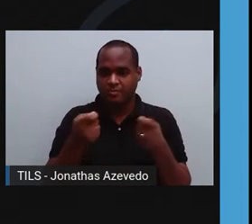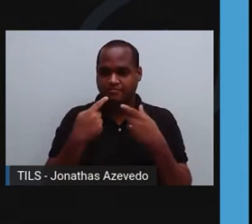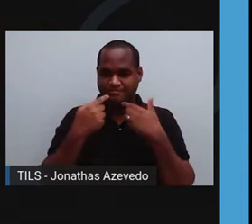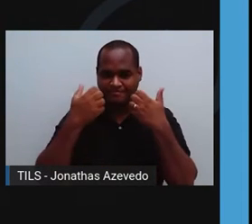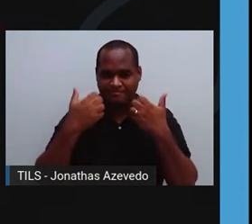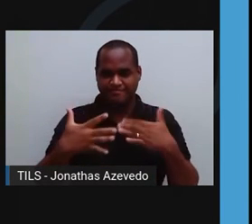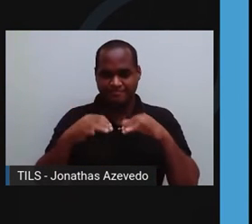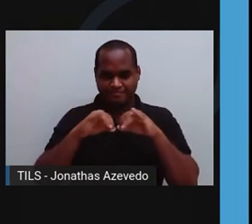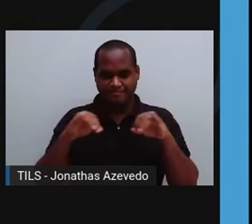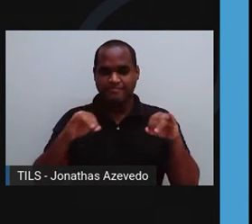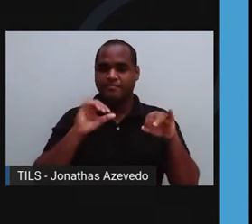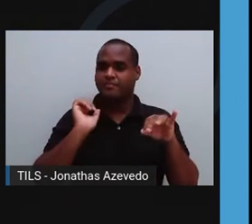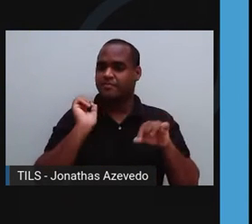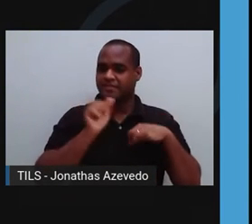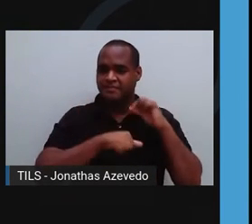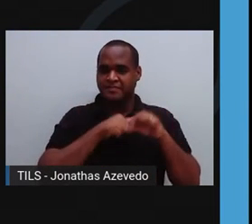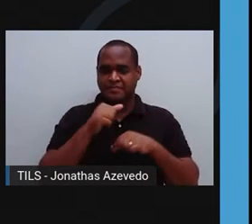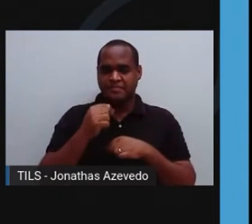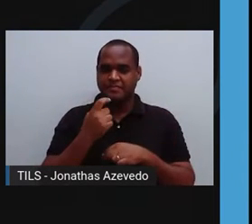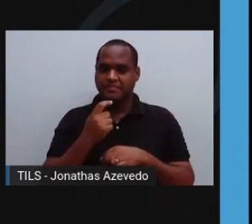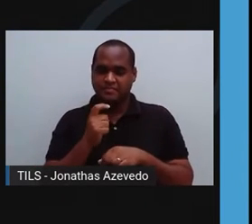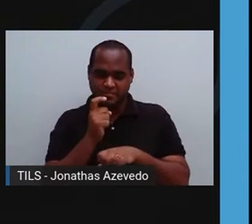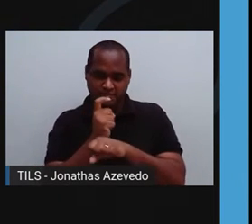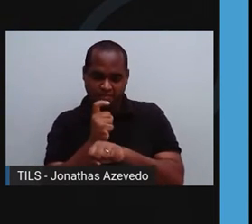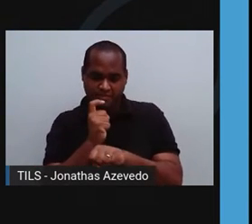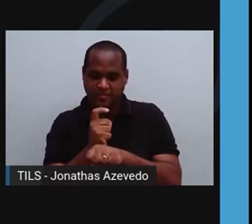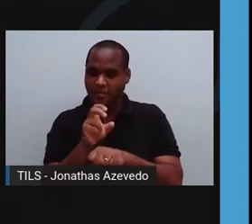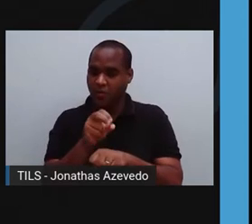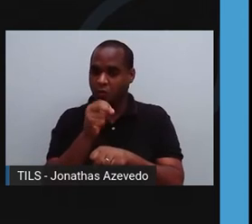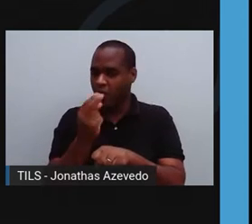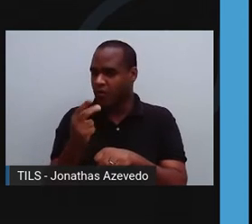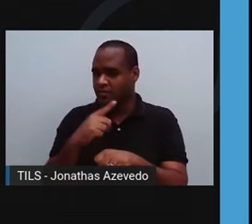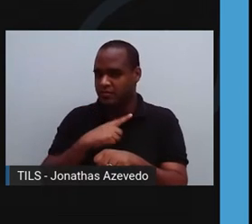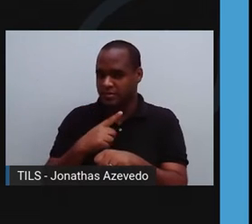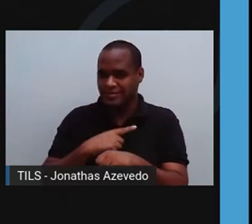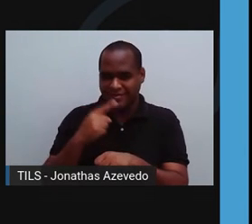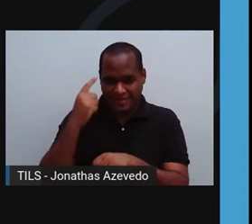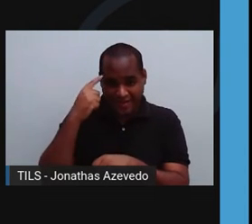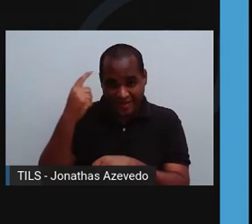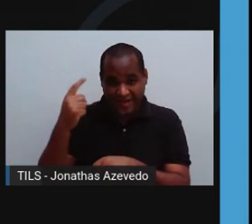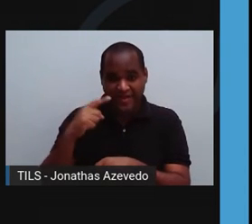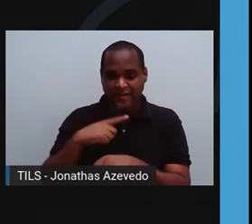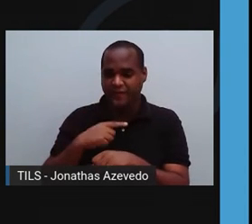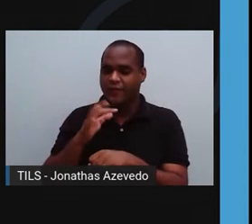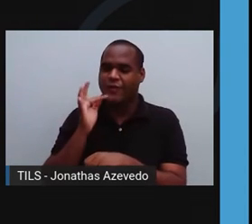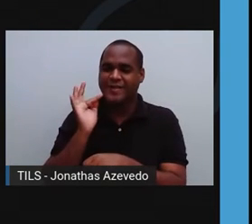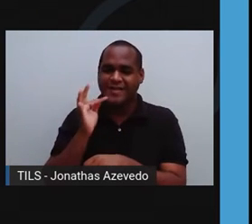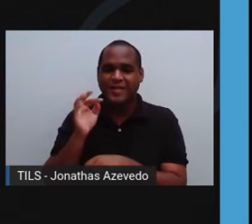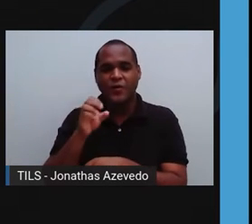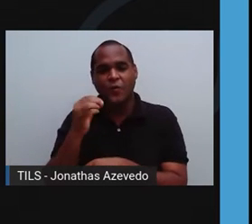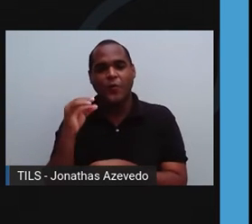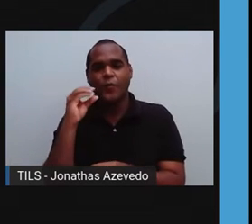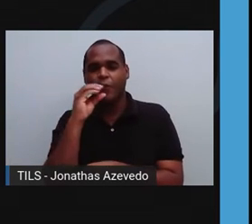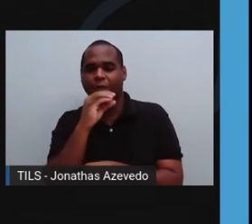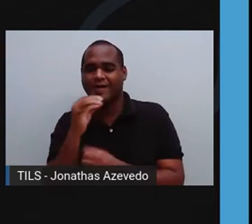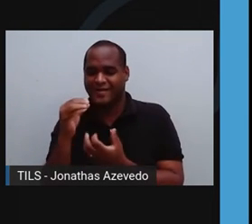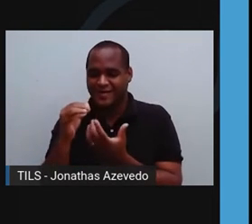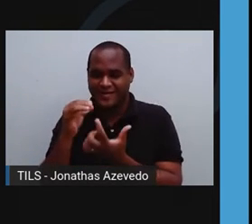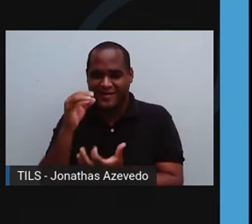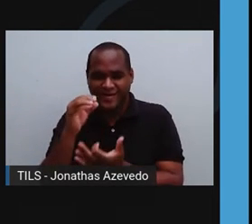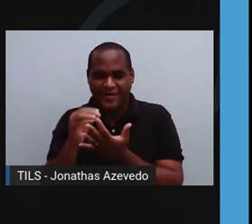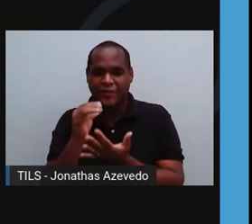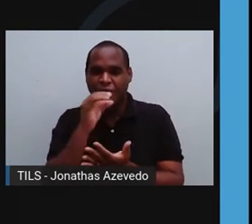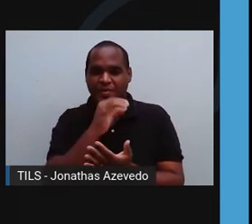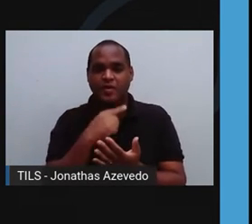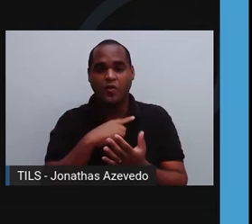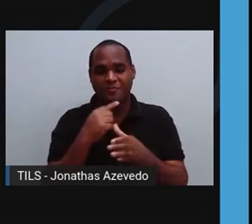a fusão de um cubo de gelo, ou o amadurecimento de uma fruta, ou quando aquecemos um alimento, quando preparamos